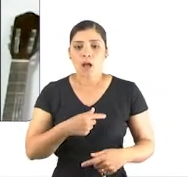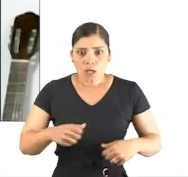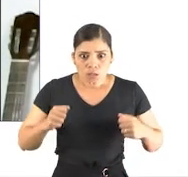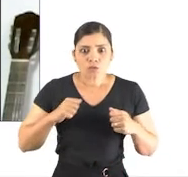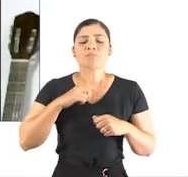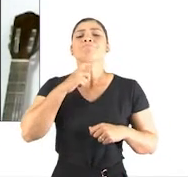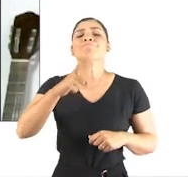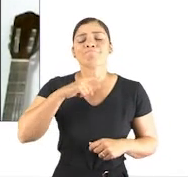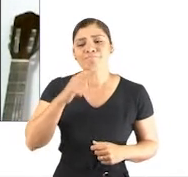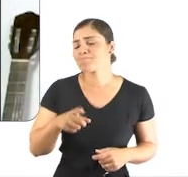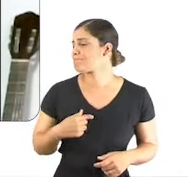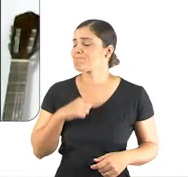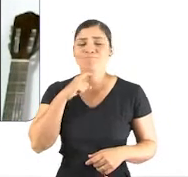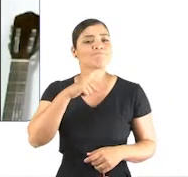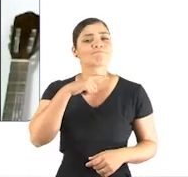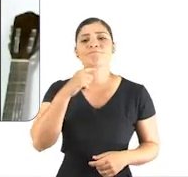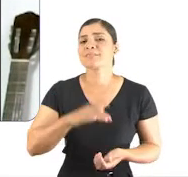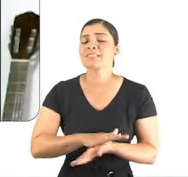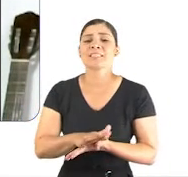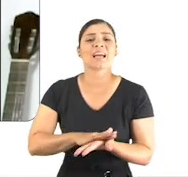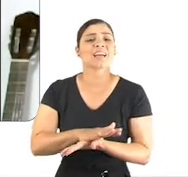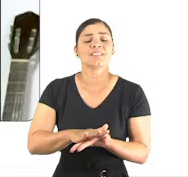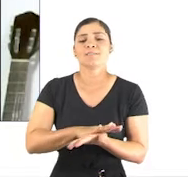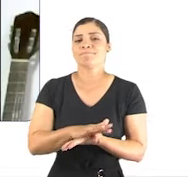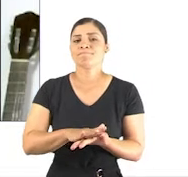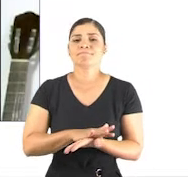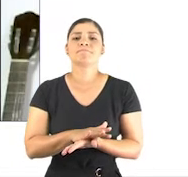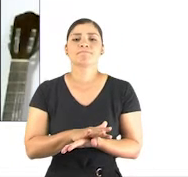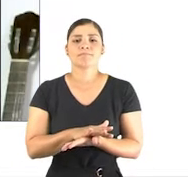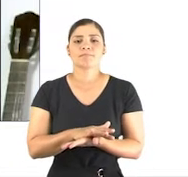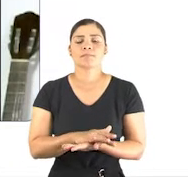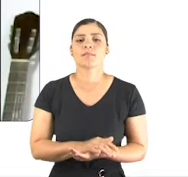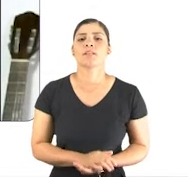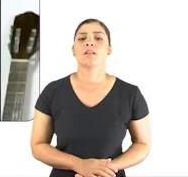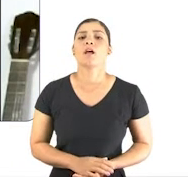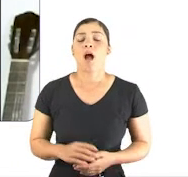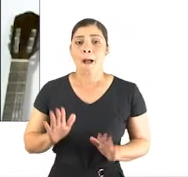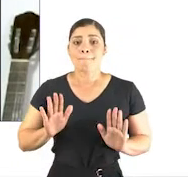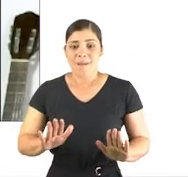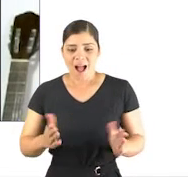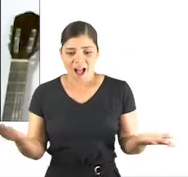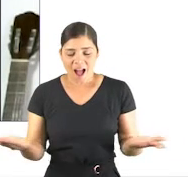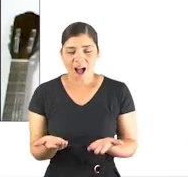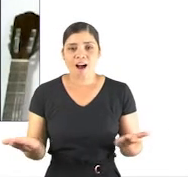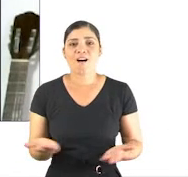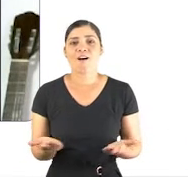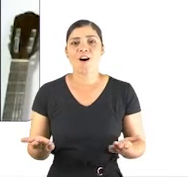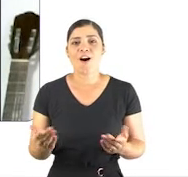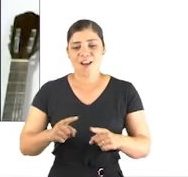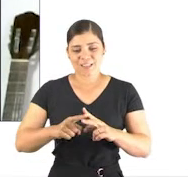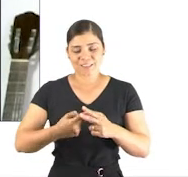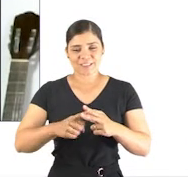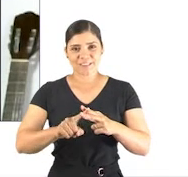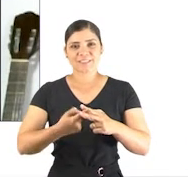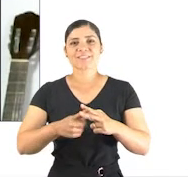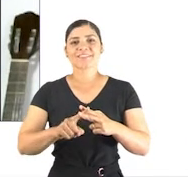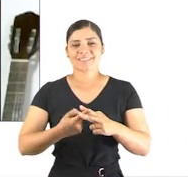mais abaixar esse índice aí. Com a ferramenta, a